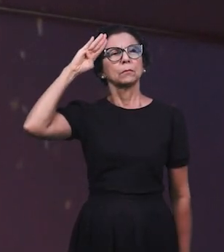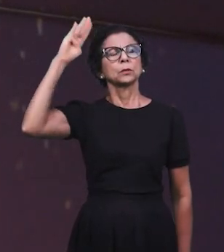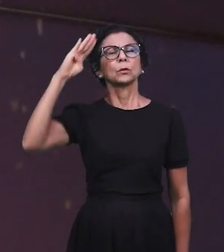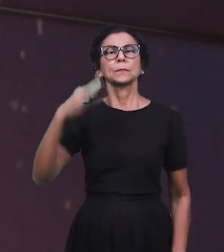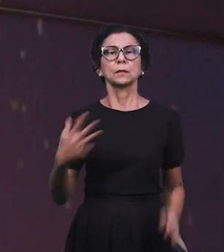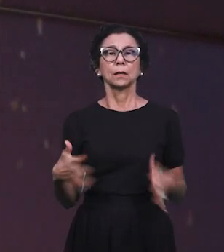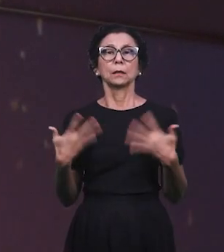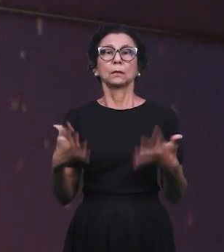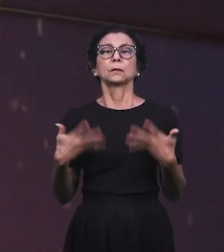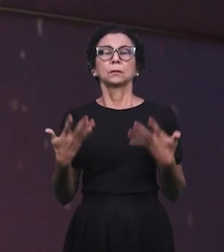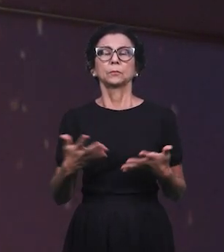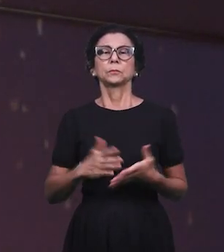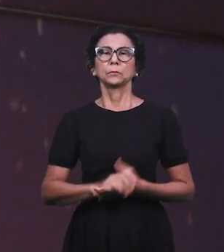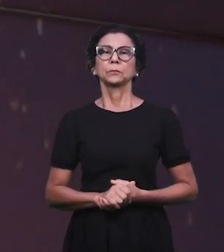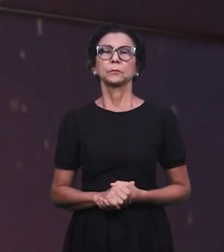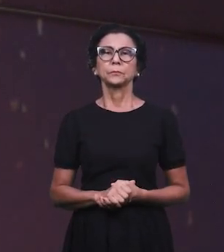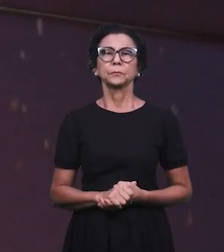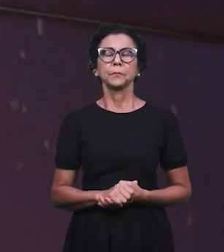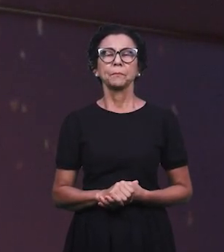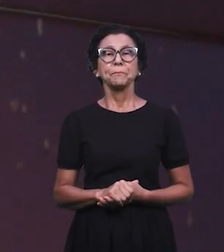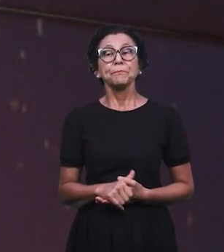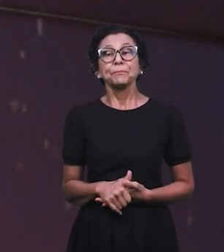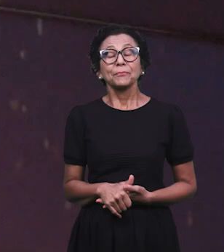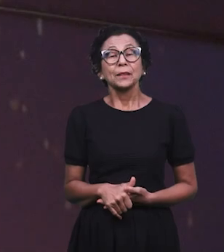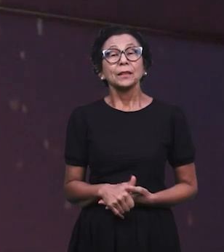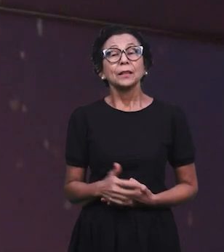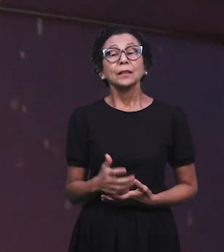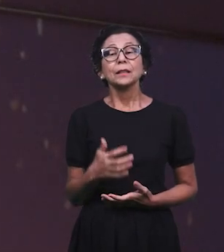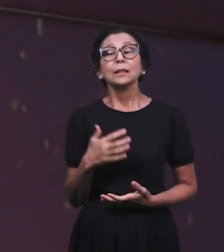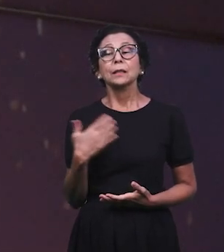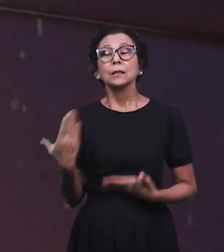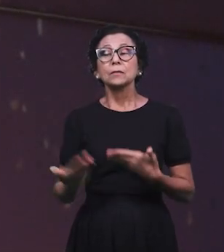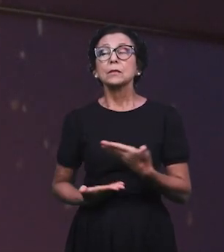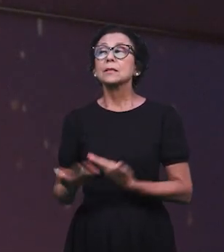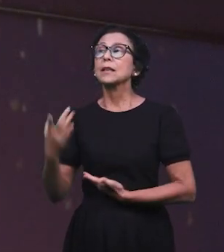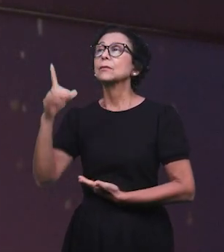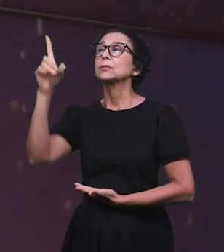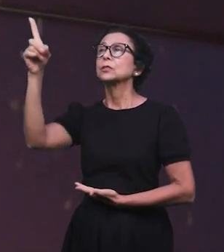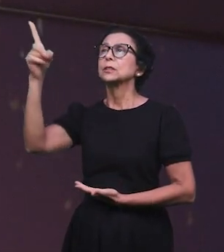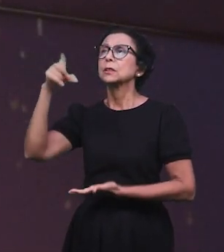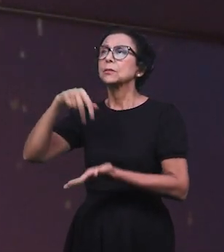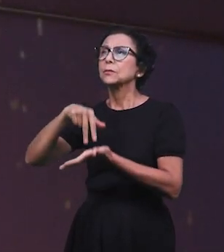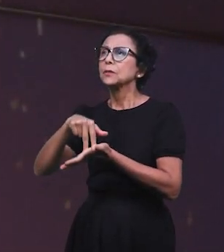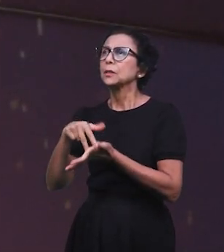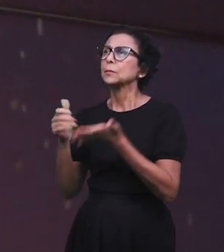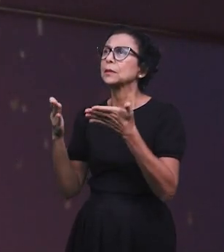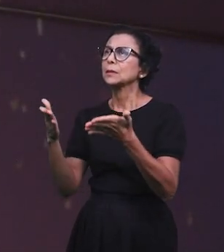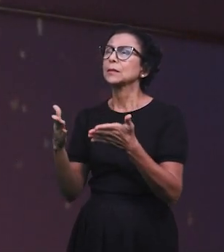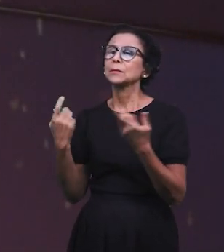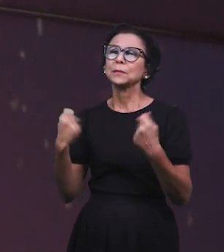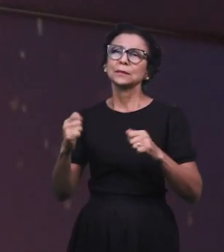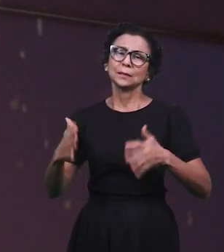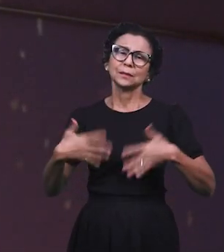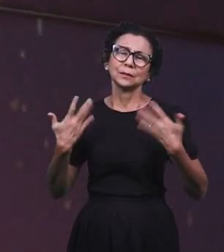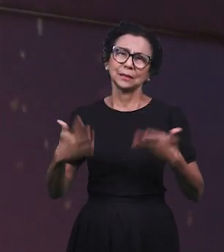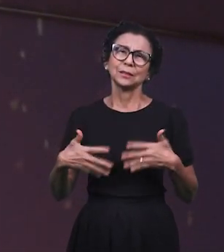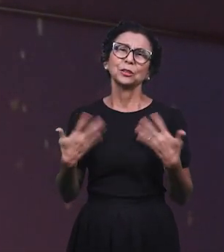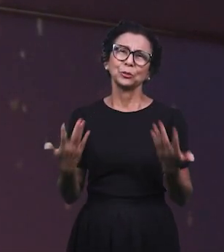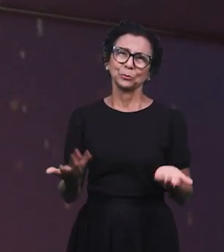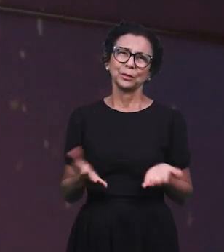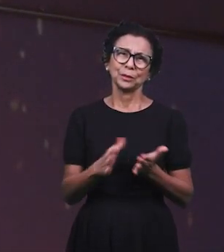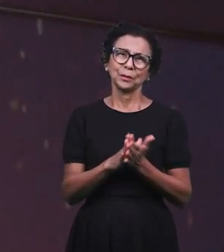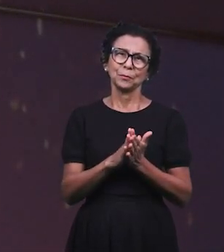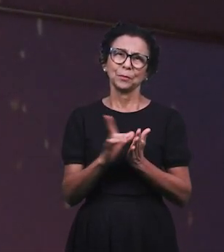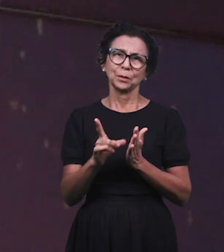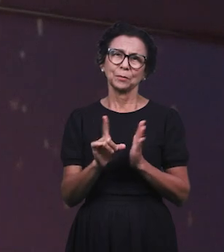moral elevada na tropa. E o servo de Deus, para ele seguir na sua caminhada, ele também precisa ter um bom ânimo, como a